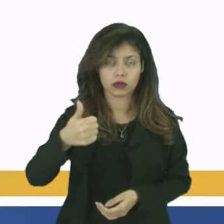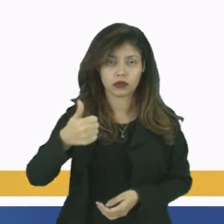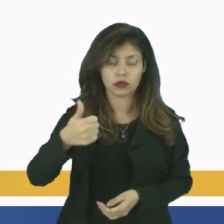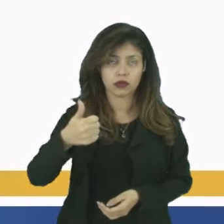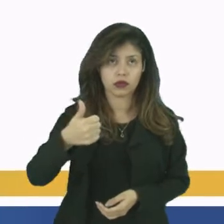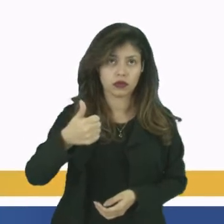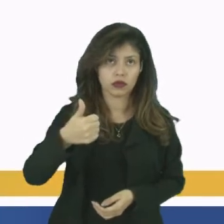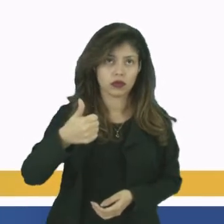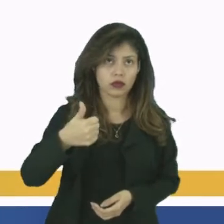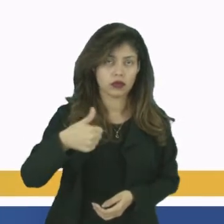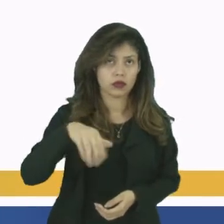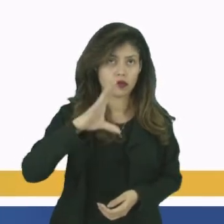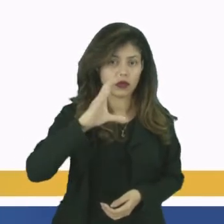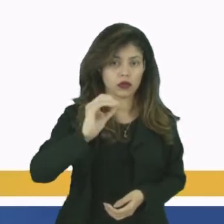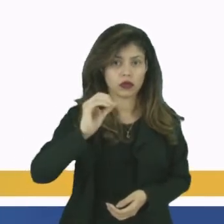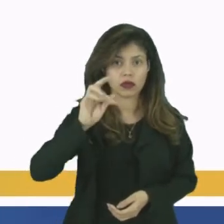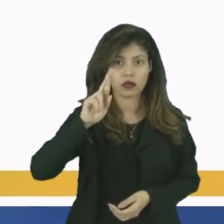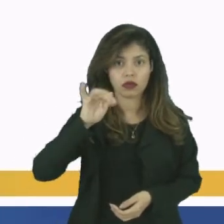o cofator,